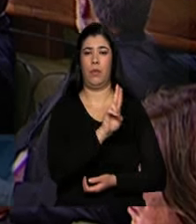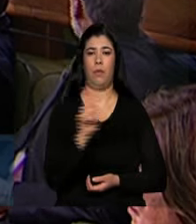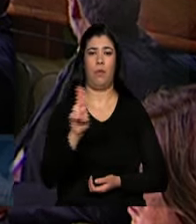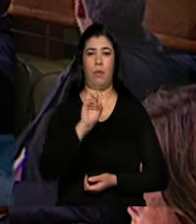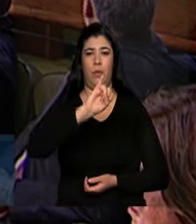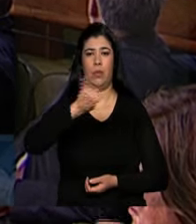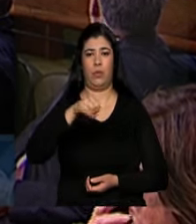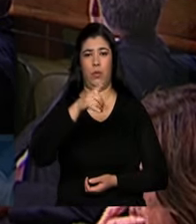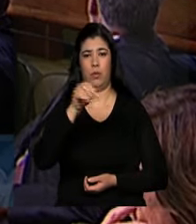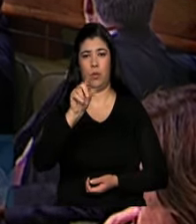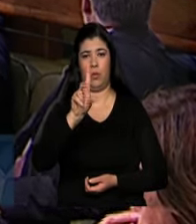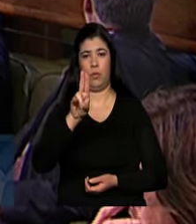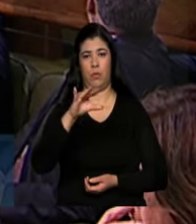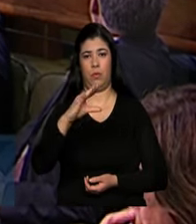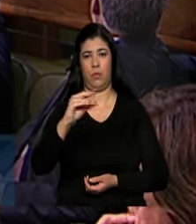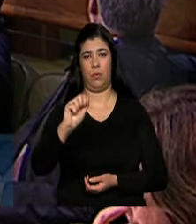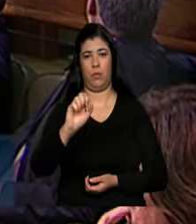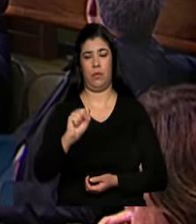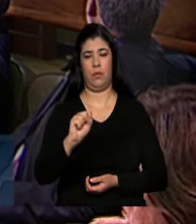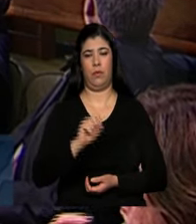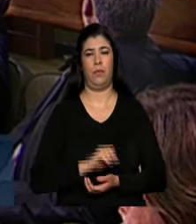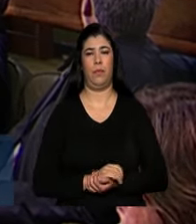secretário João Lucas Higino Santana,